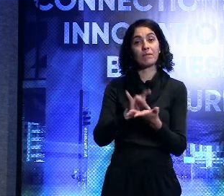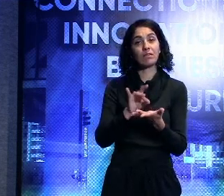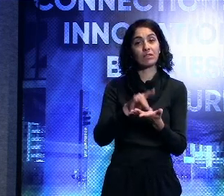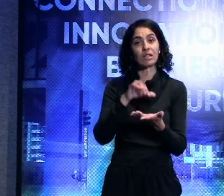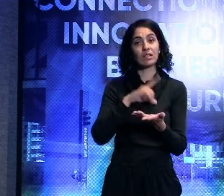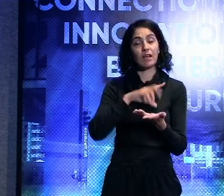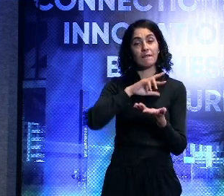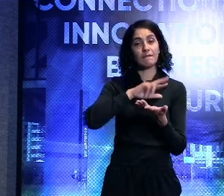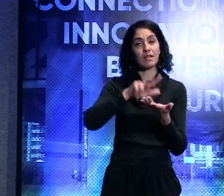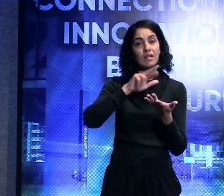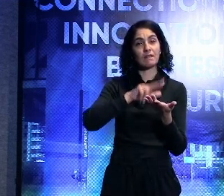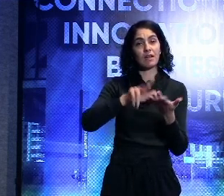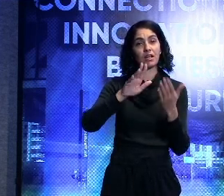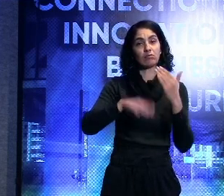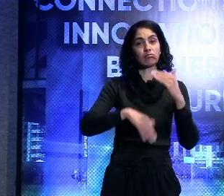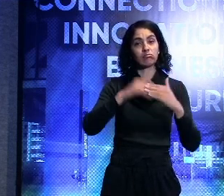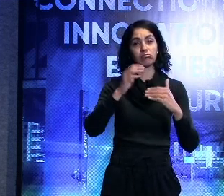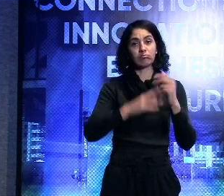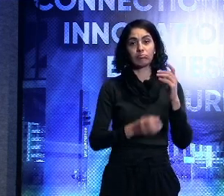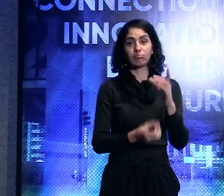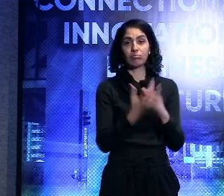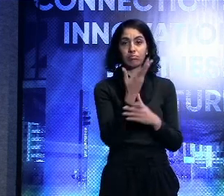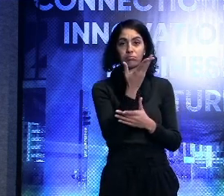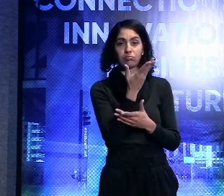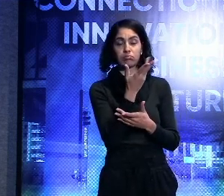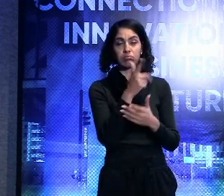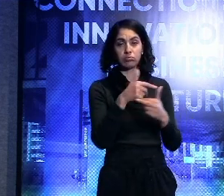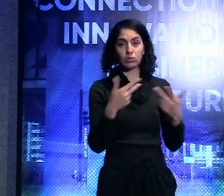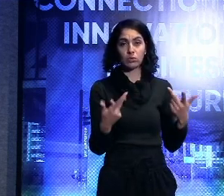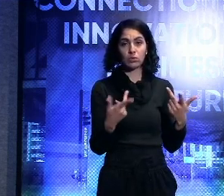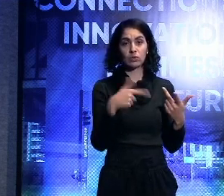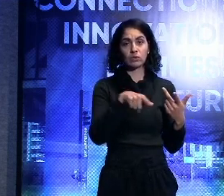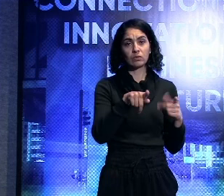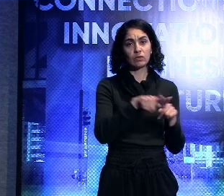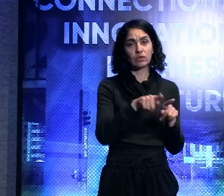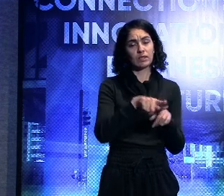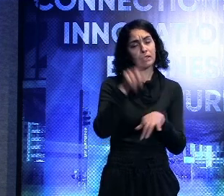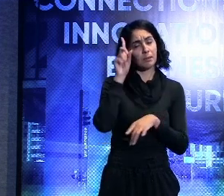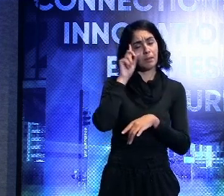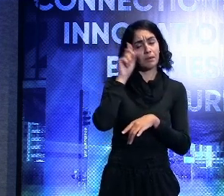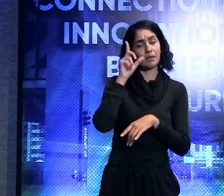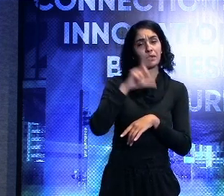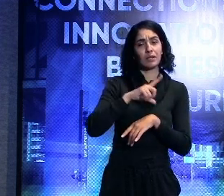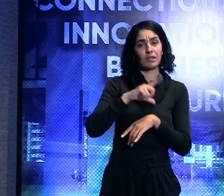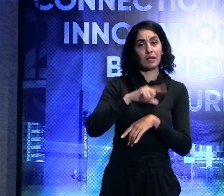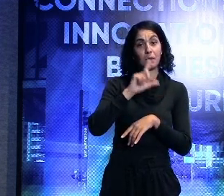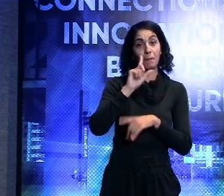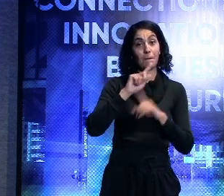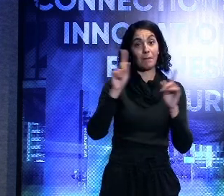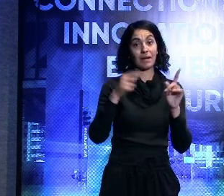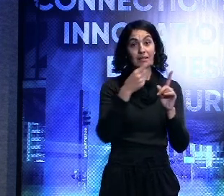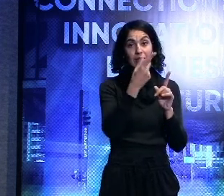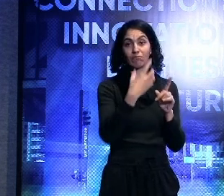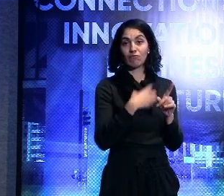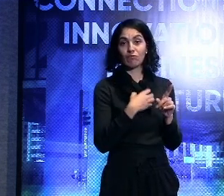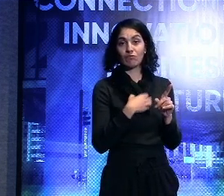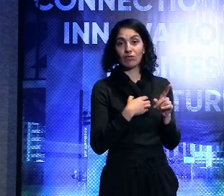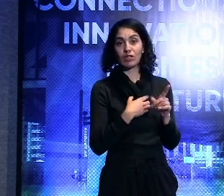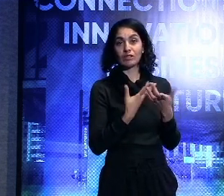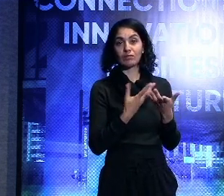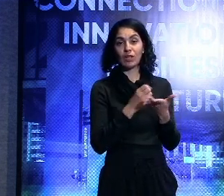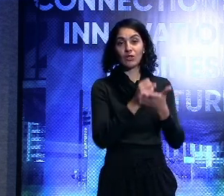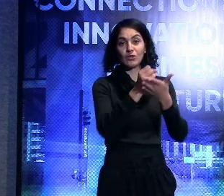formas de construir produtos e serviços, né? Vocês devem viver isso no dia a dia. Mas essa é uma forma que a gente encontrou de contribuir mais